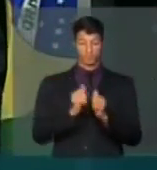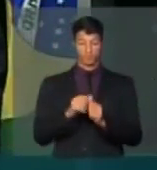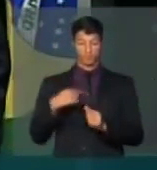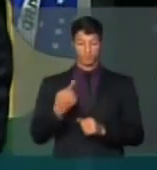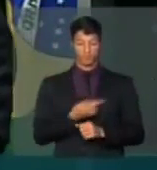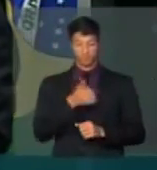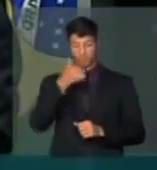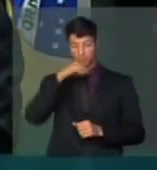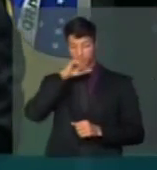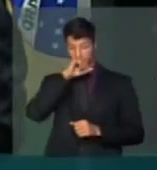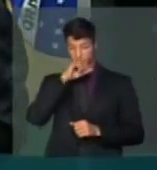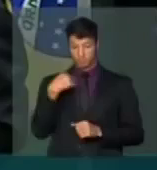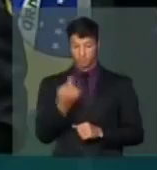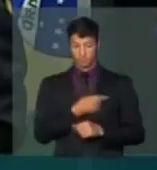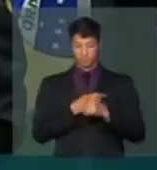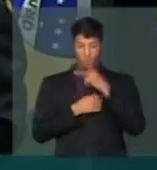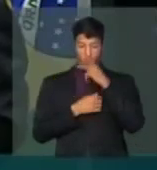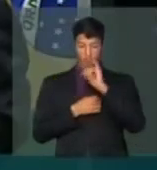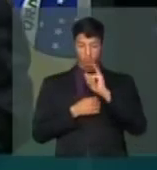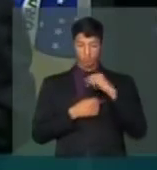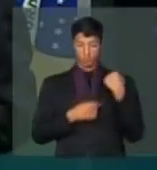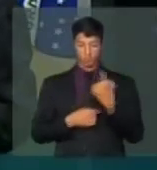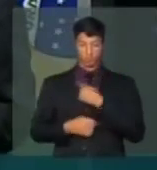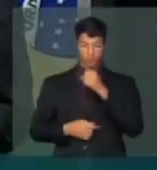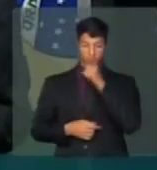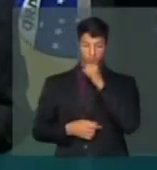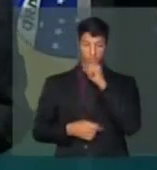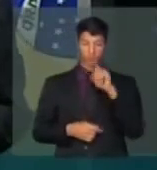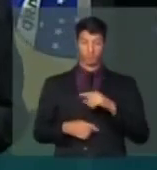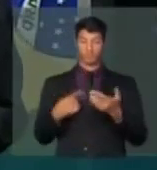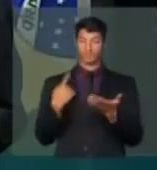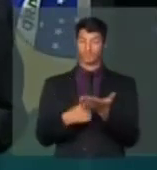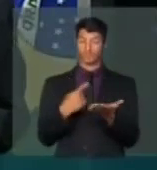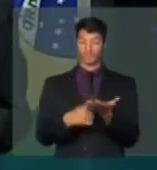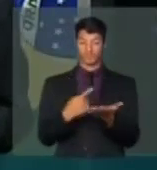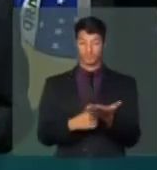as nossas mães, com os nossos pais, com nossos avós. Este é o meu